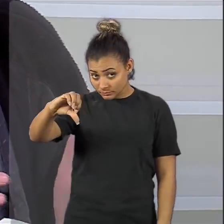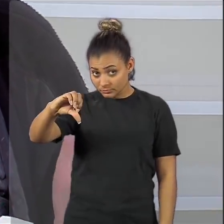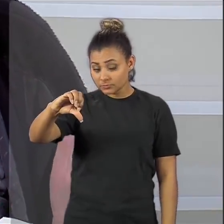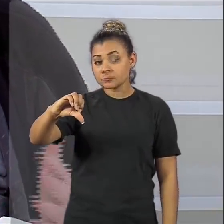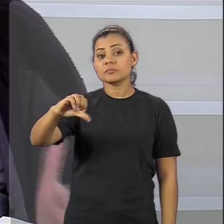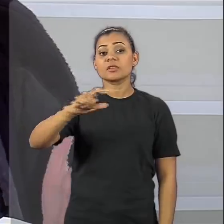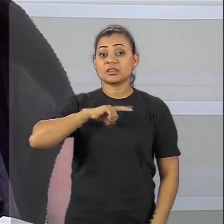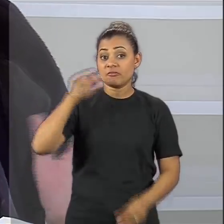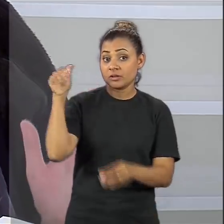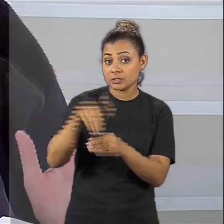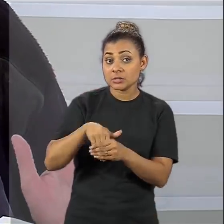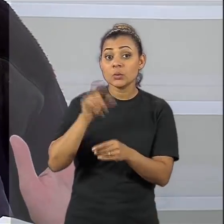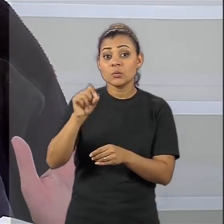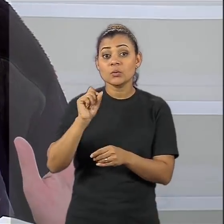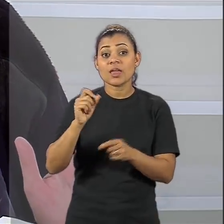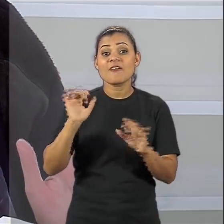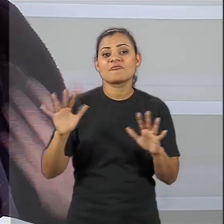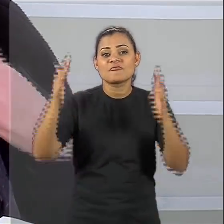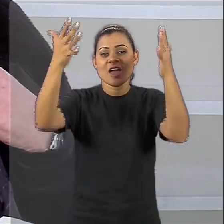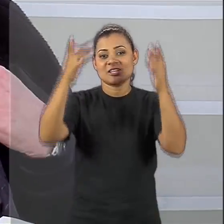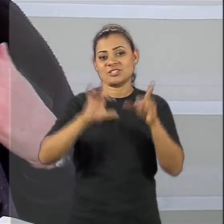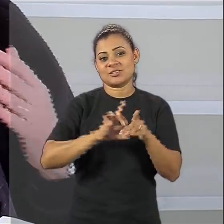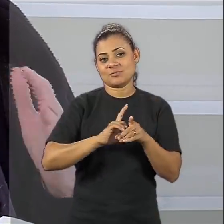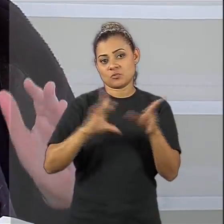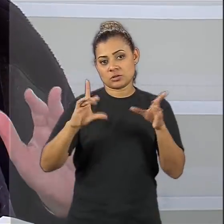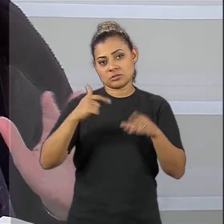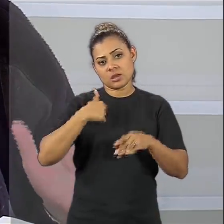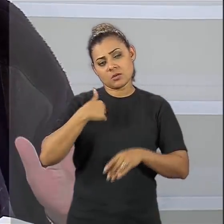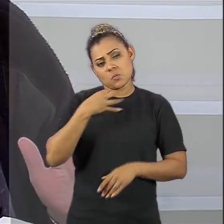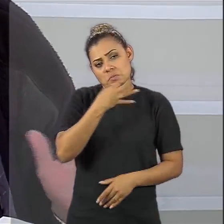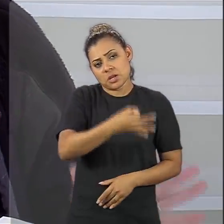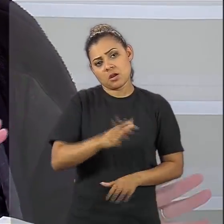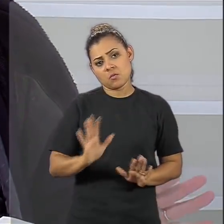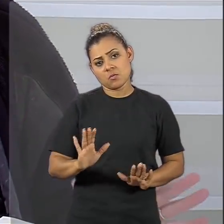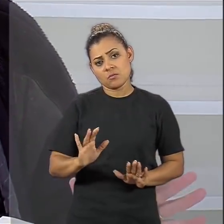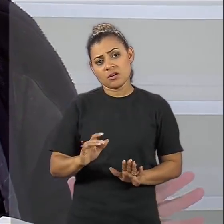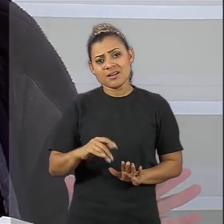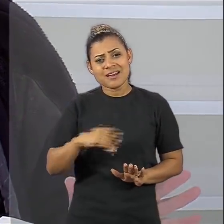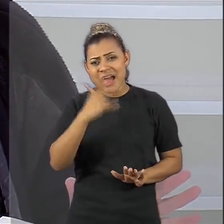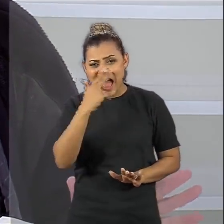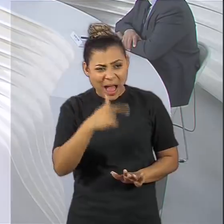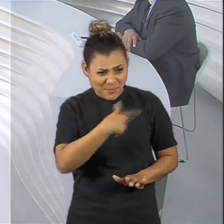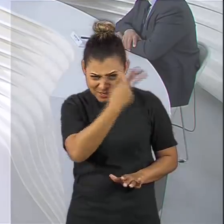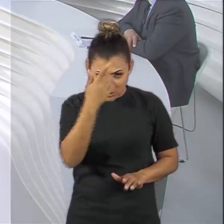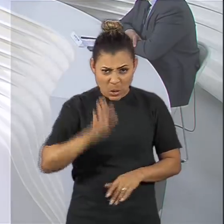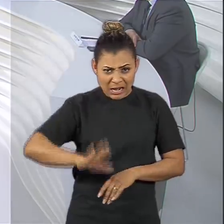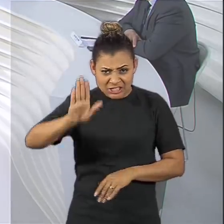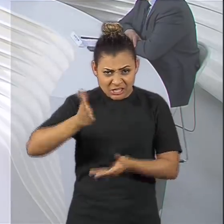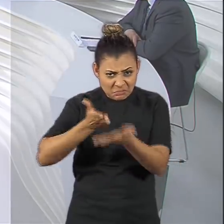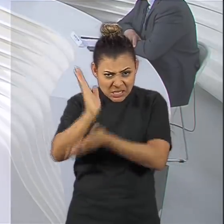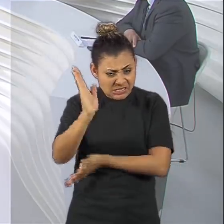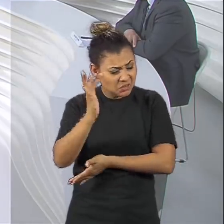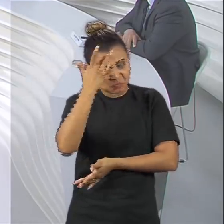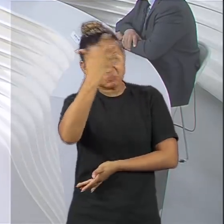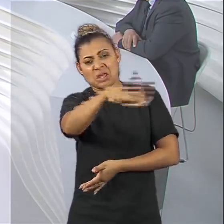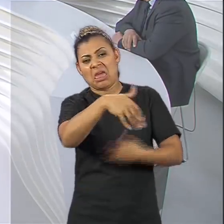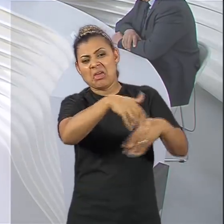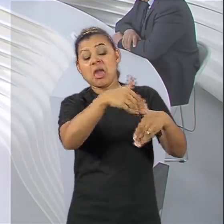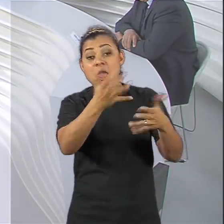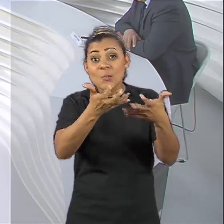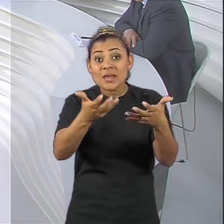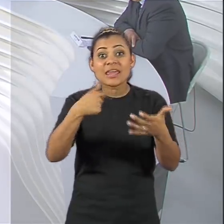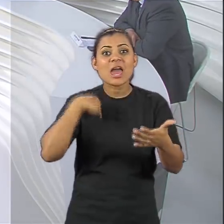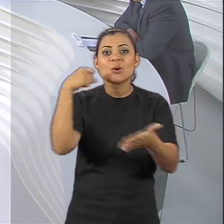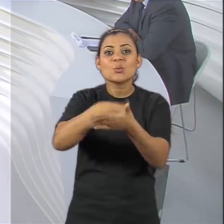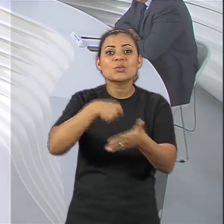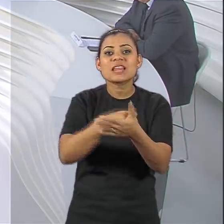pós-ditadura, foi a festa da democracia. Pelo menos do meu ponto de vista. Importava menos quem ia ganhar e mais o fato de que você voltava